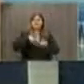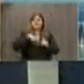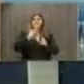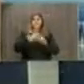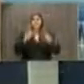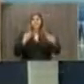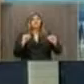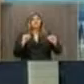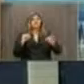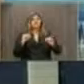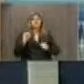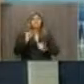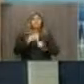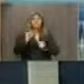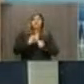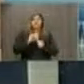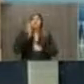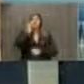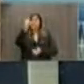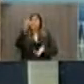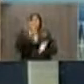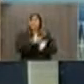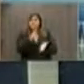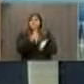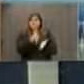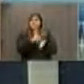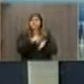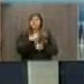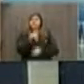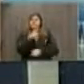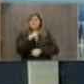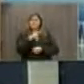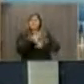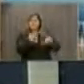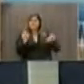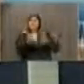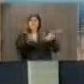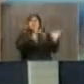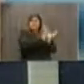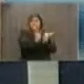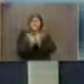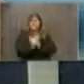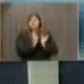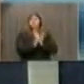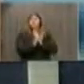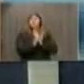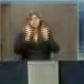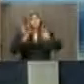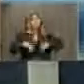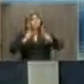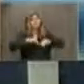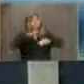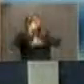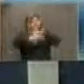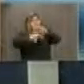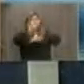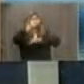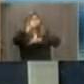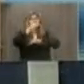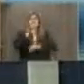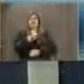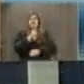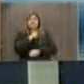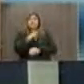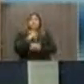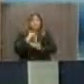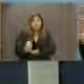o que foi dito aqui é verdadeiro. João Pessoa tem contrastes sociais que precisam ser superados. E essa superação se dá através do